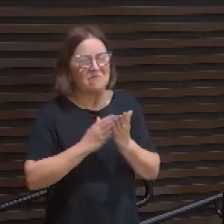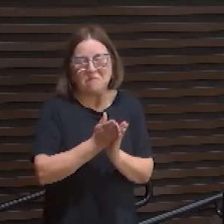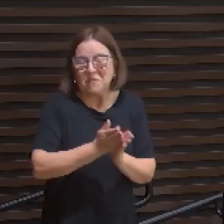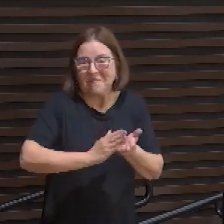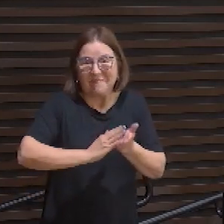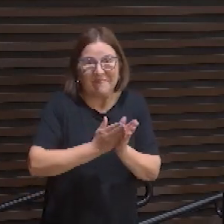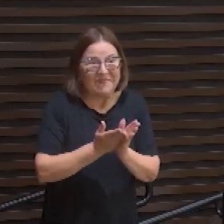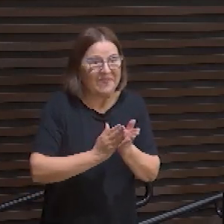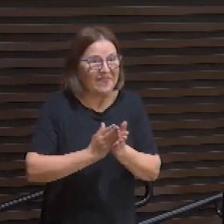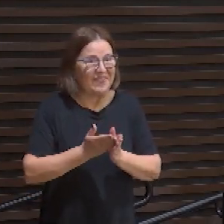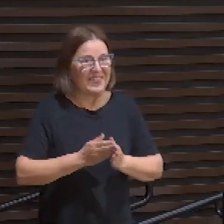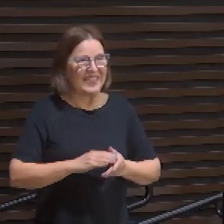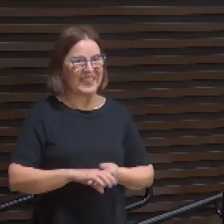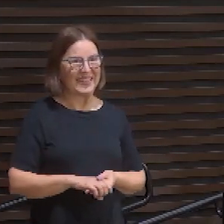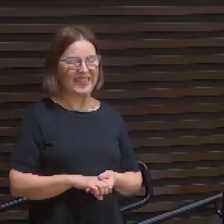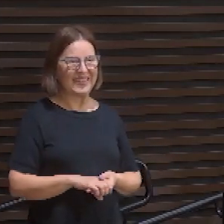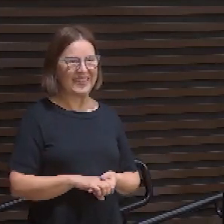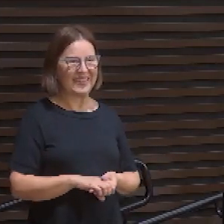ansiosamente.